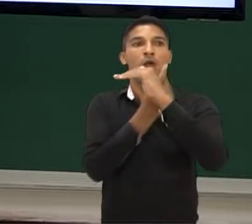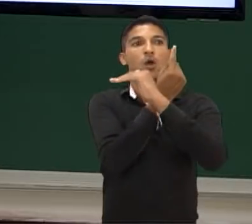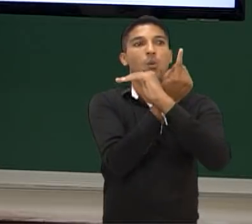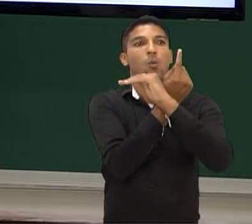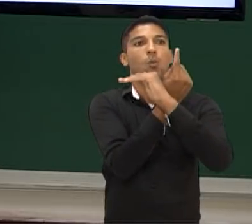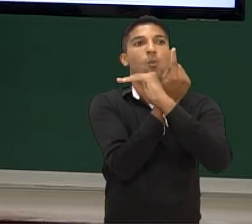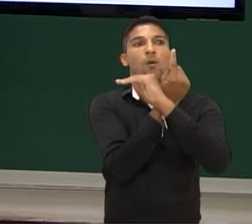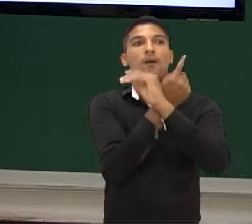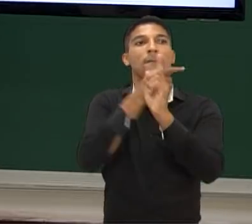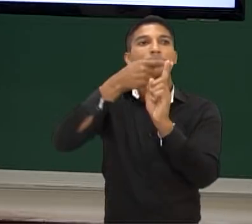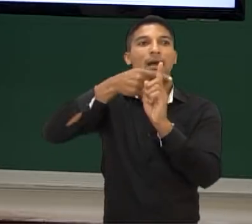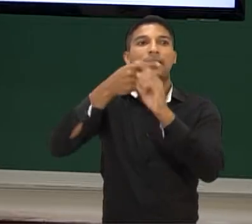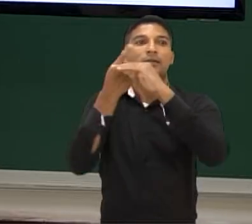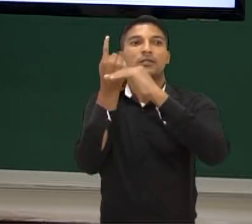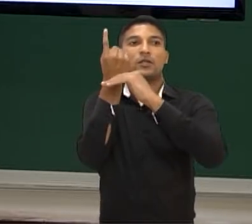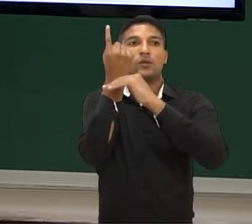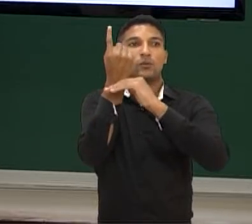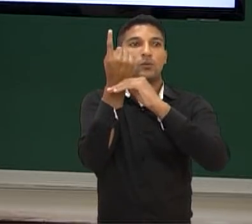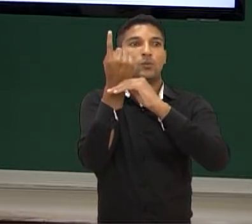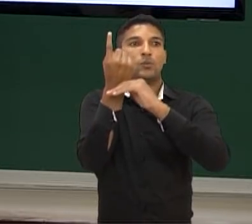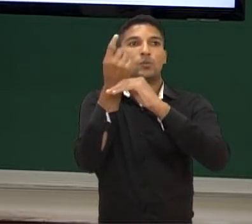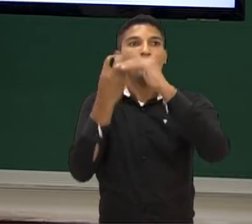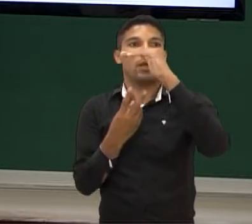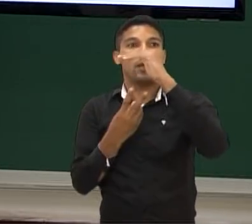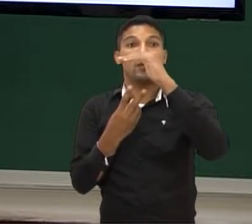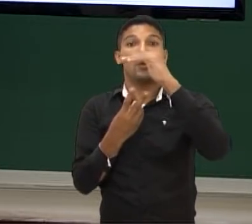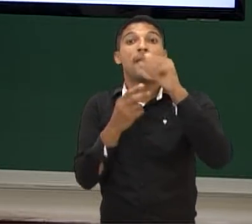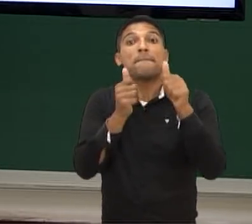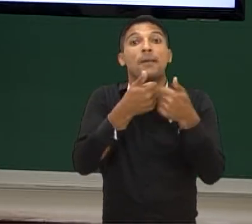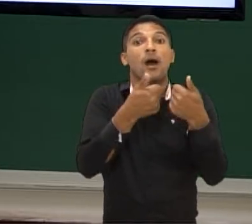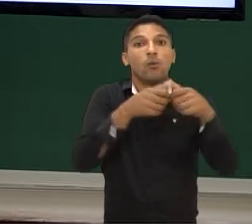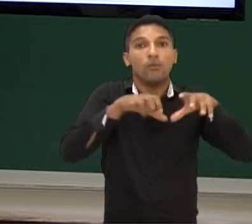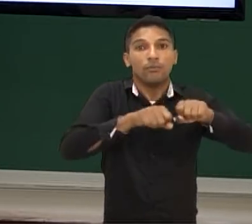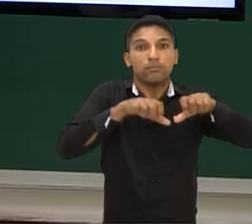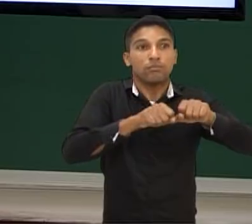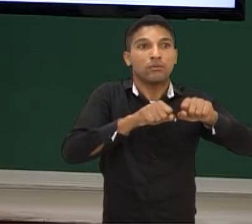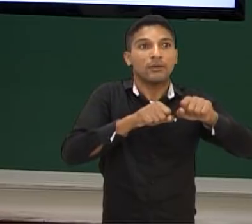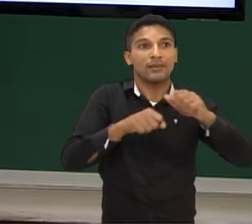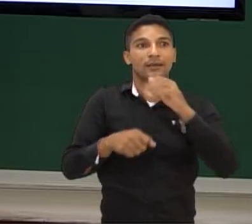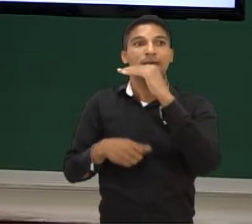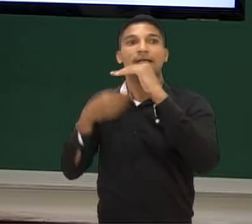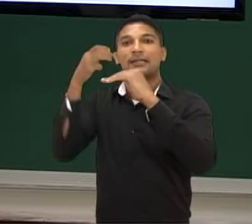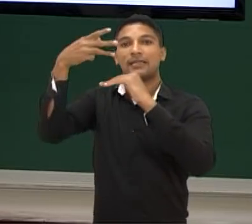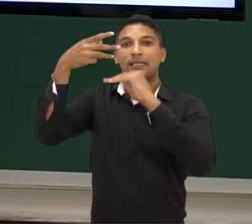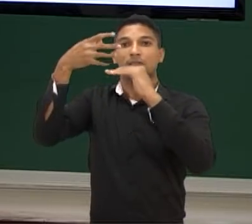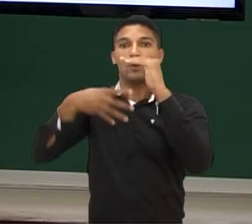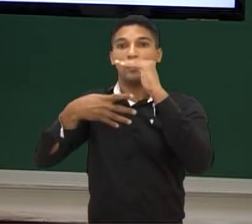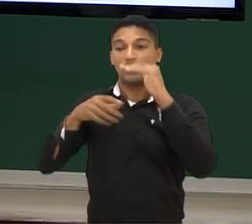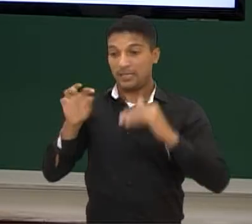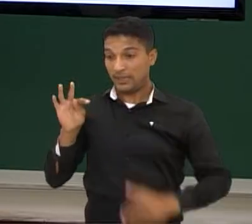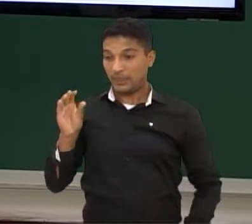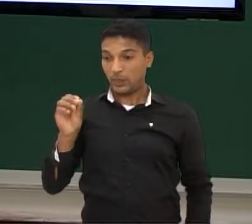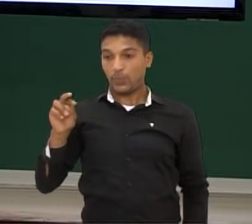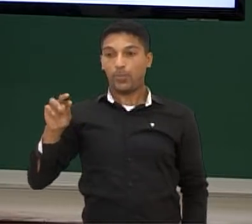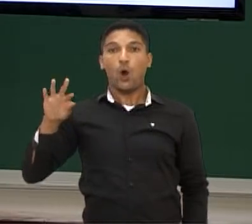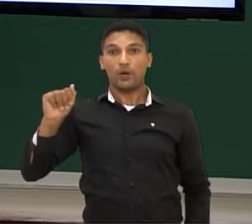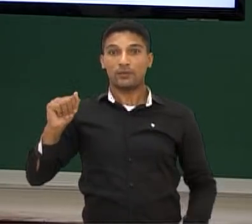meio mais 3/4, que era 1 e meio para os pães e 3/4 para a torta, certo? E